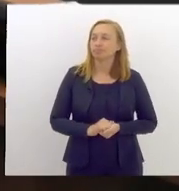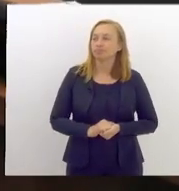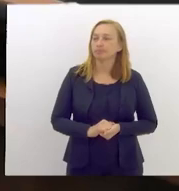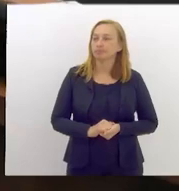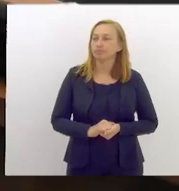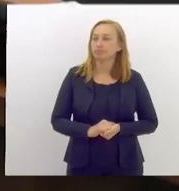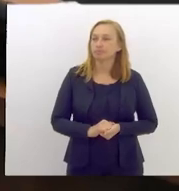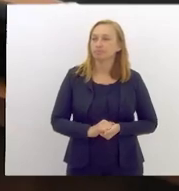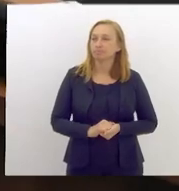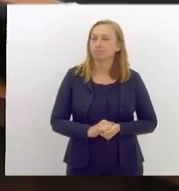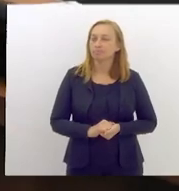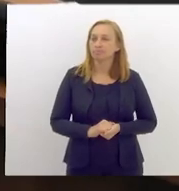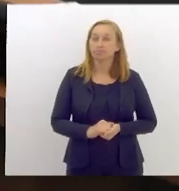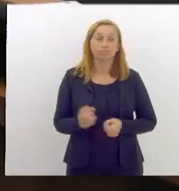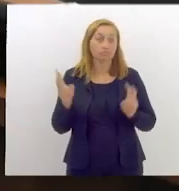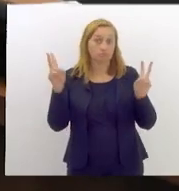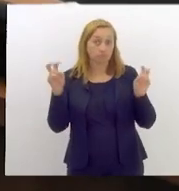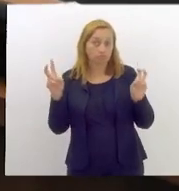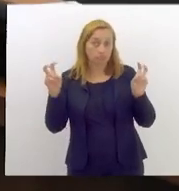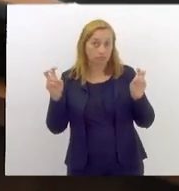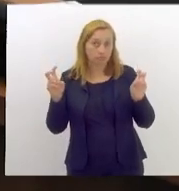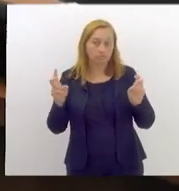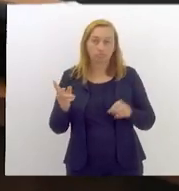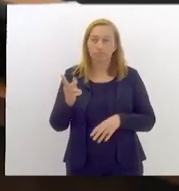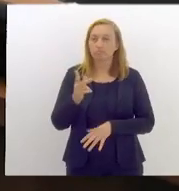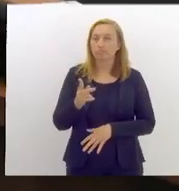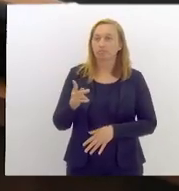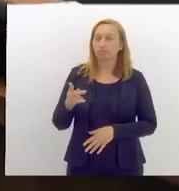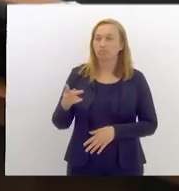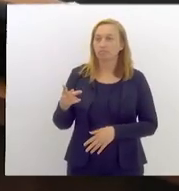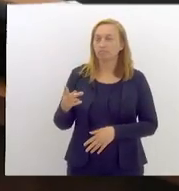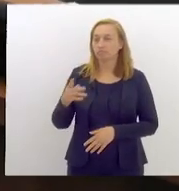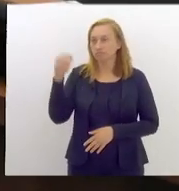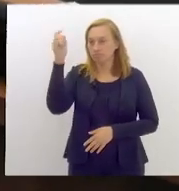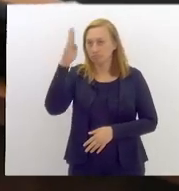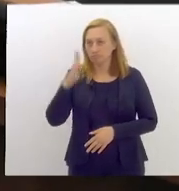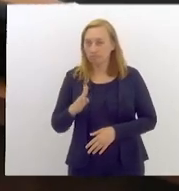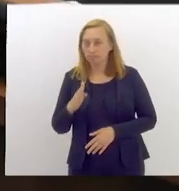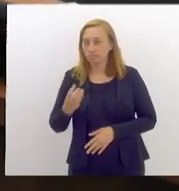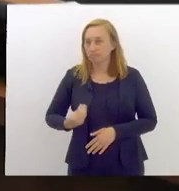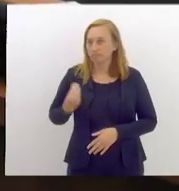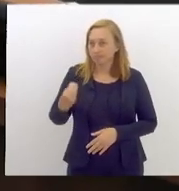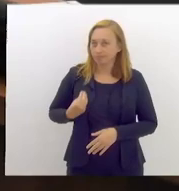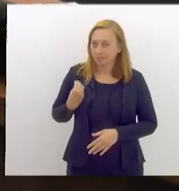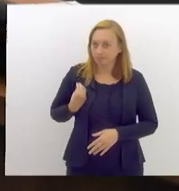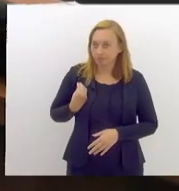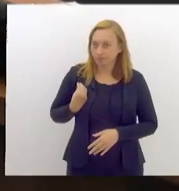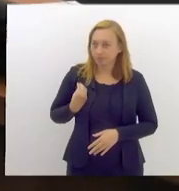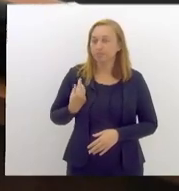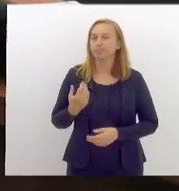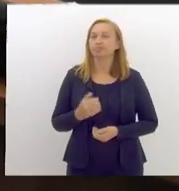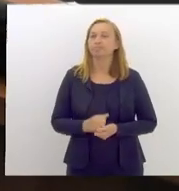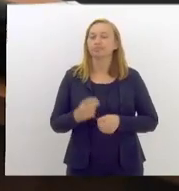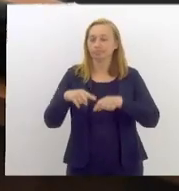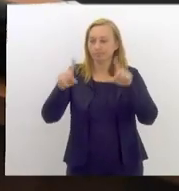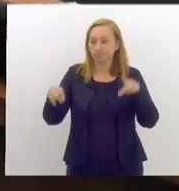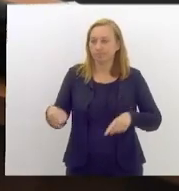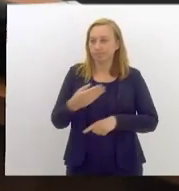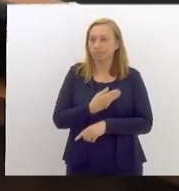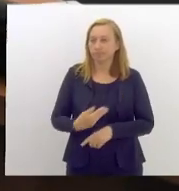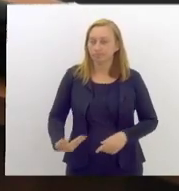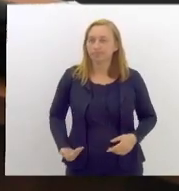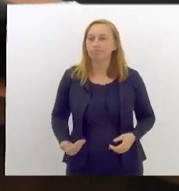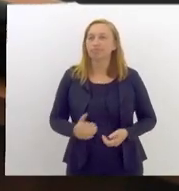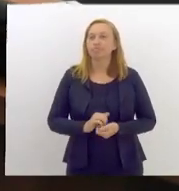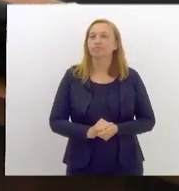em vista da situação que os brasileiros vivem em vista do Arrocho do funcionalismo público